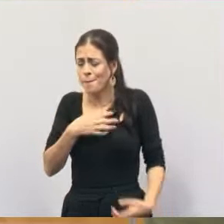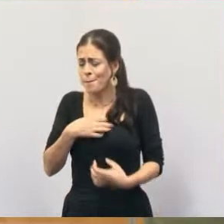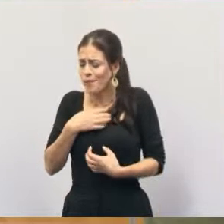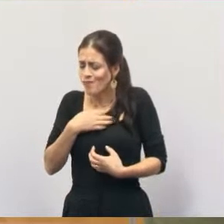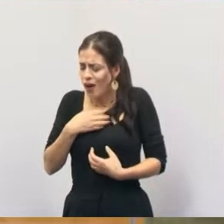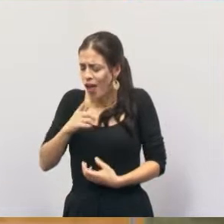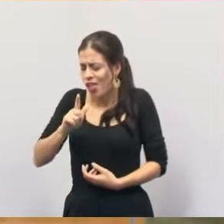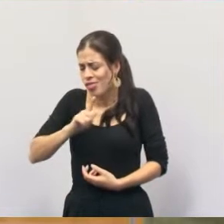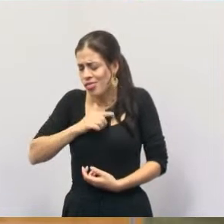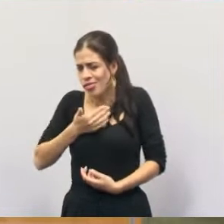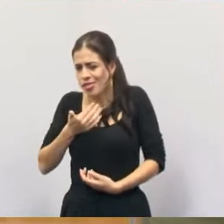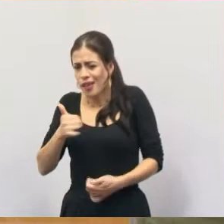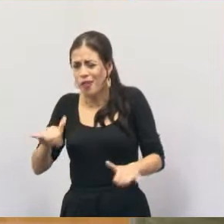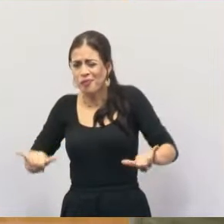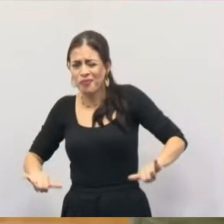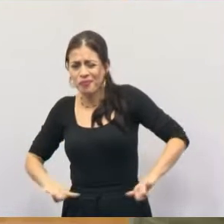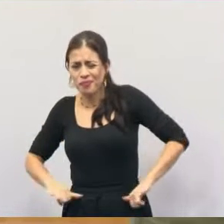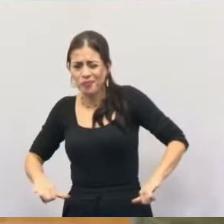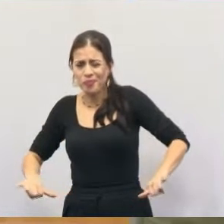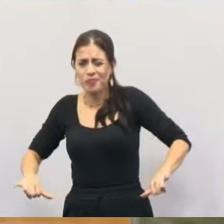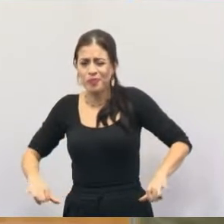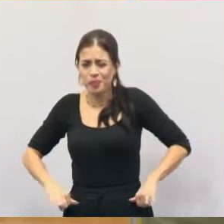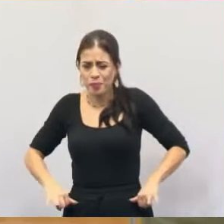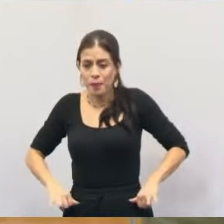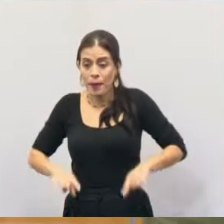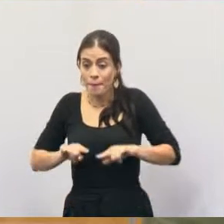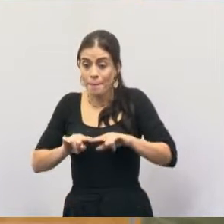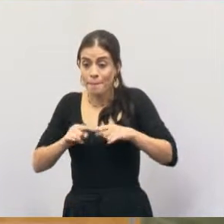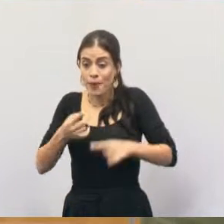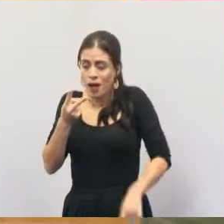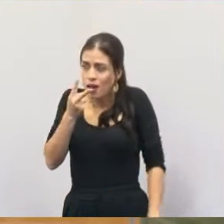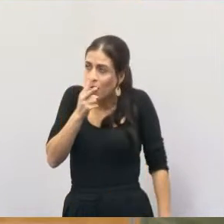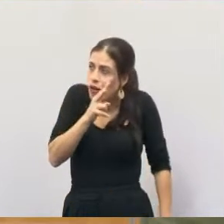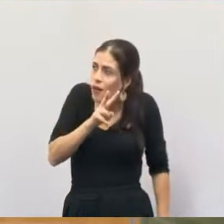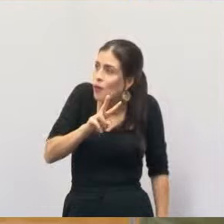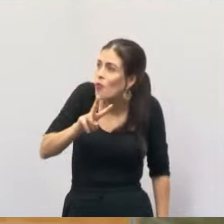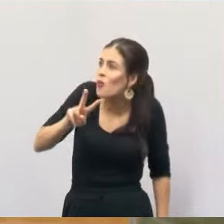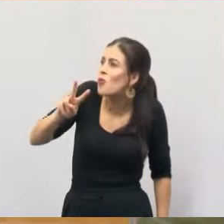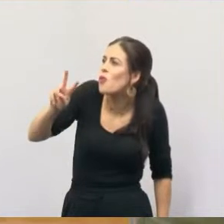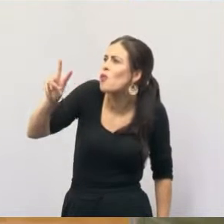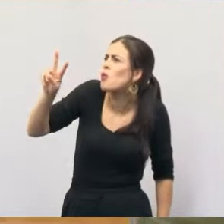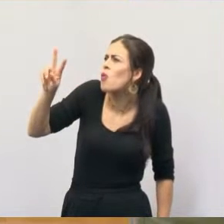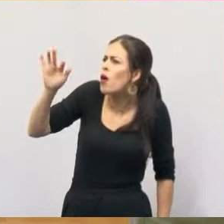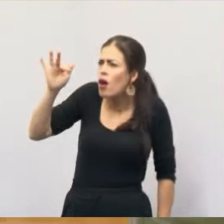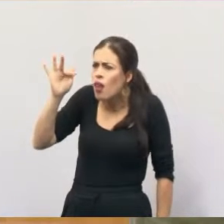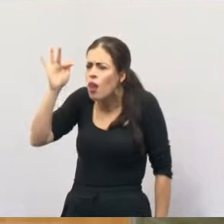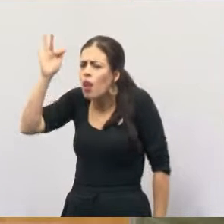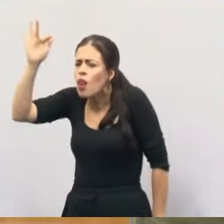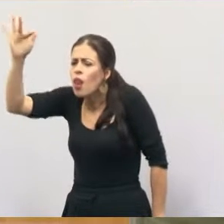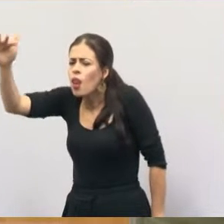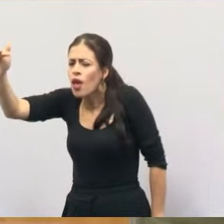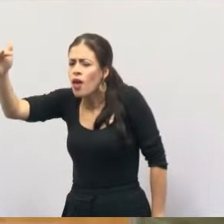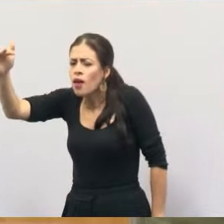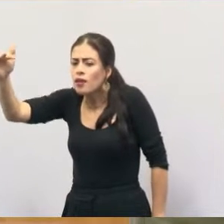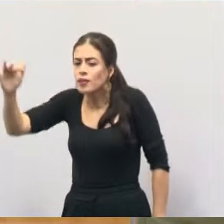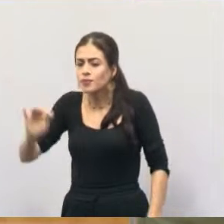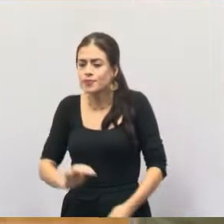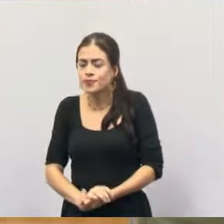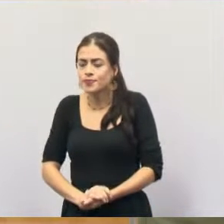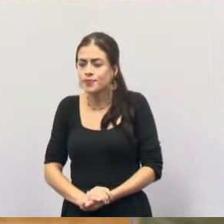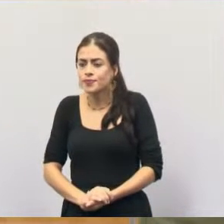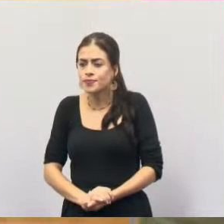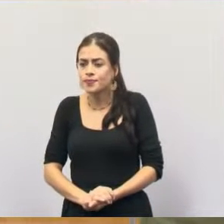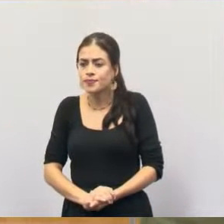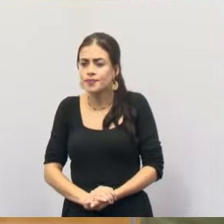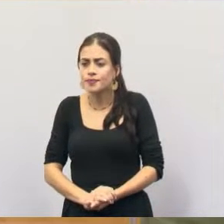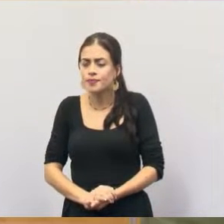temos fome, só que olhamos um pouco mais para as estrelas, talvez, do que algumas deveriam olhar. Todo mundo